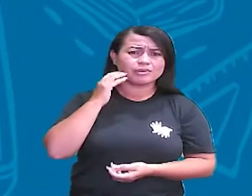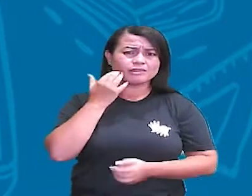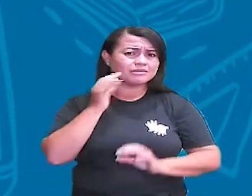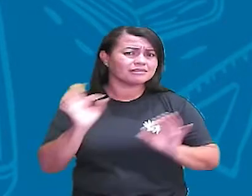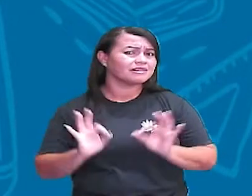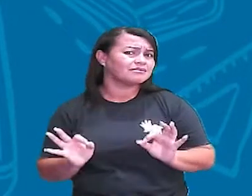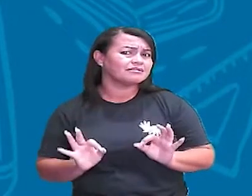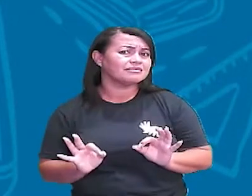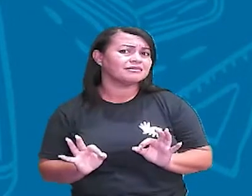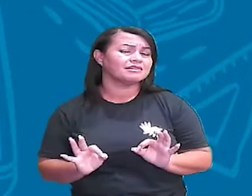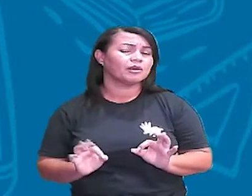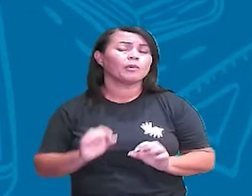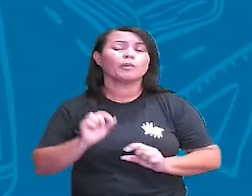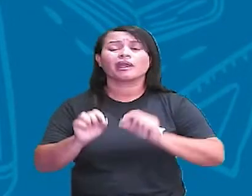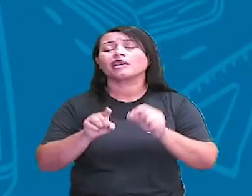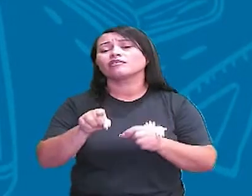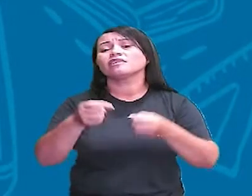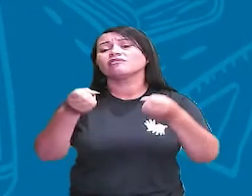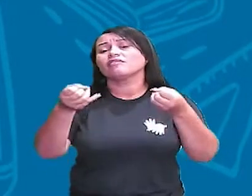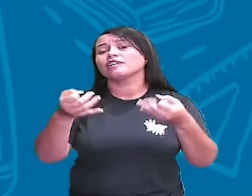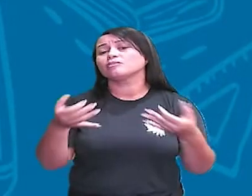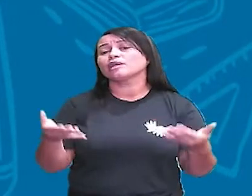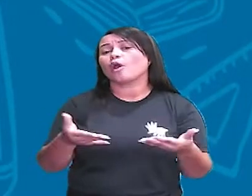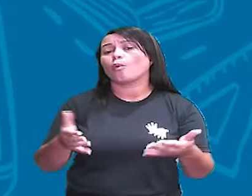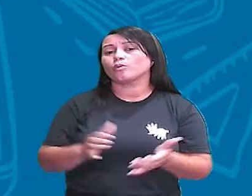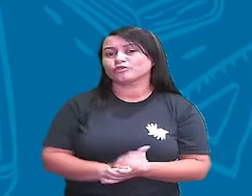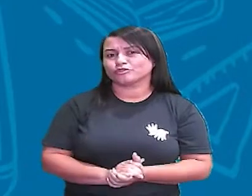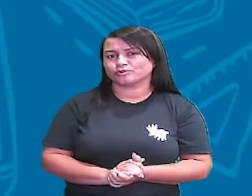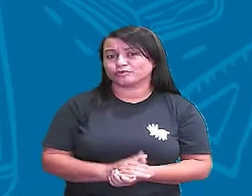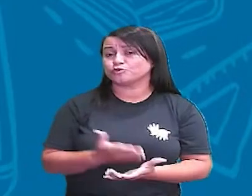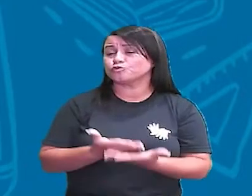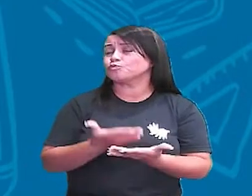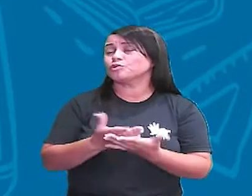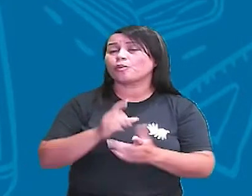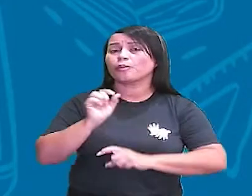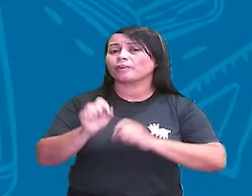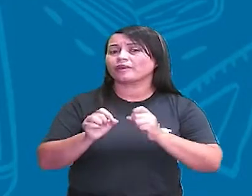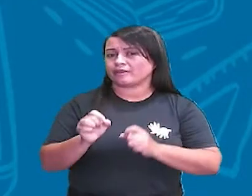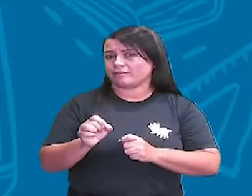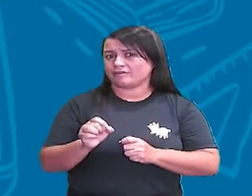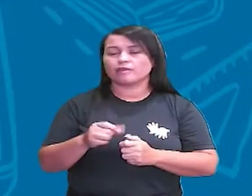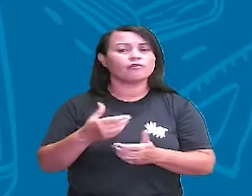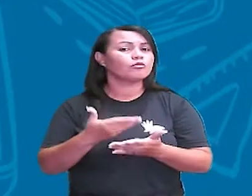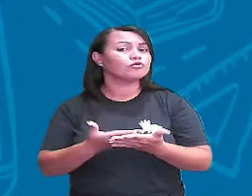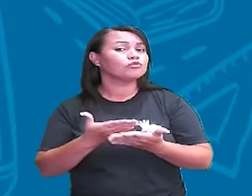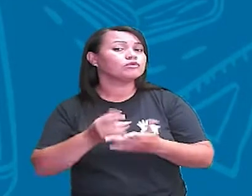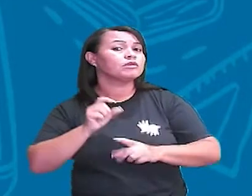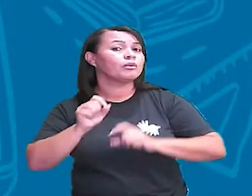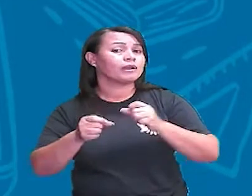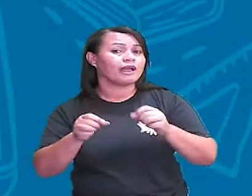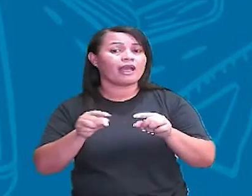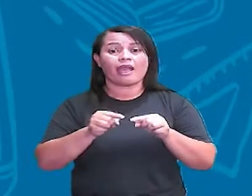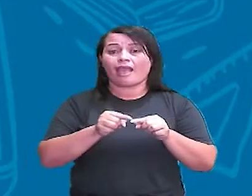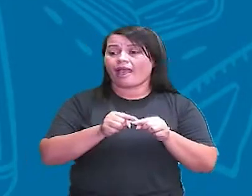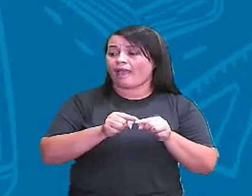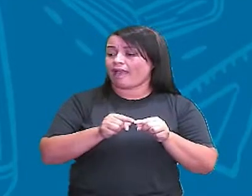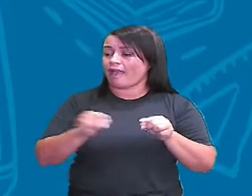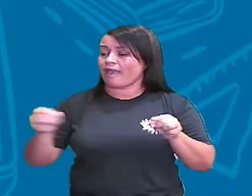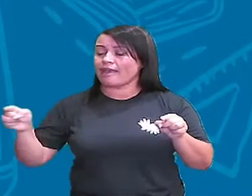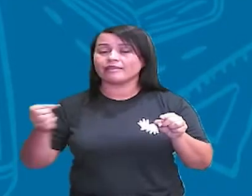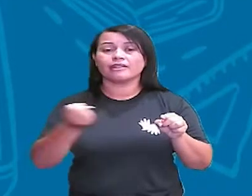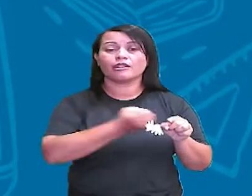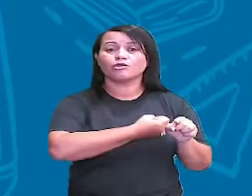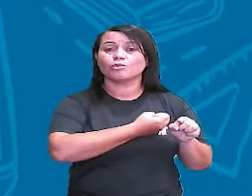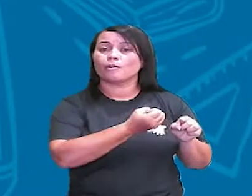eu não entendi o que a senhora vai falar hoje, o que a gente vai estudar hoje. Então, a gente vai estudar a reta numérica e